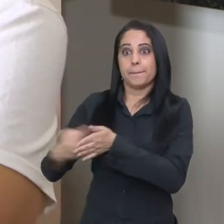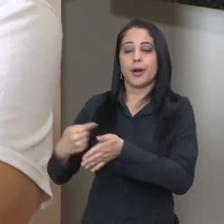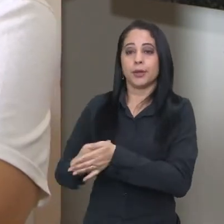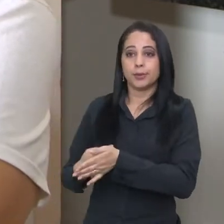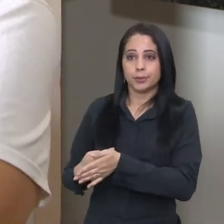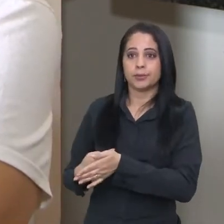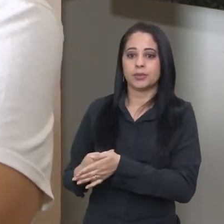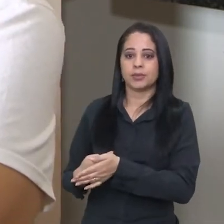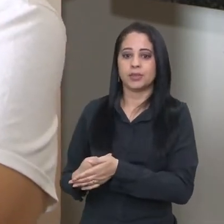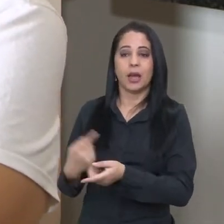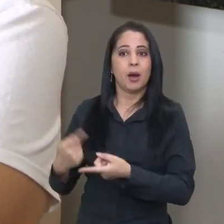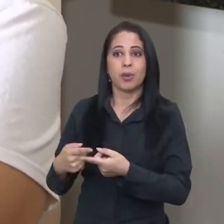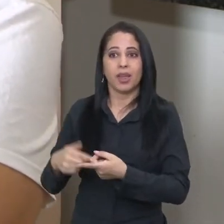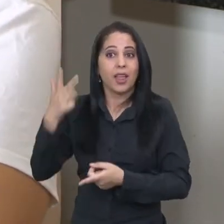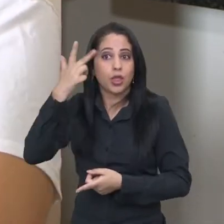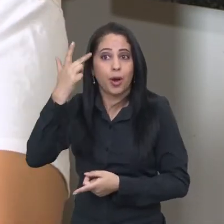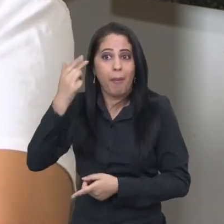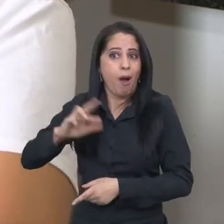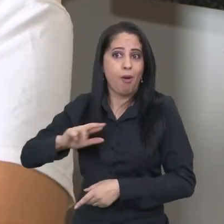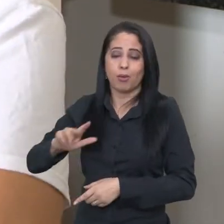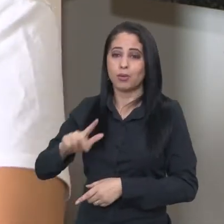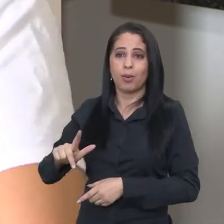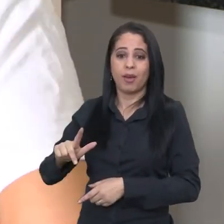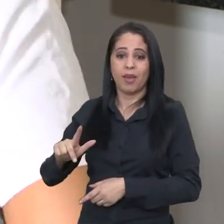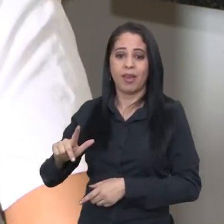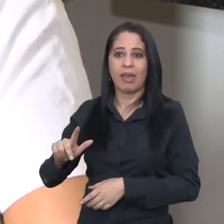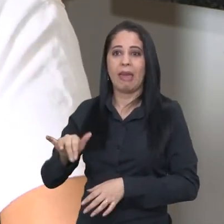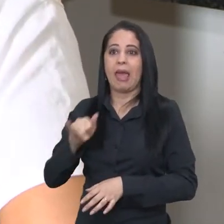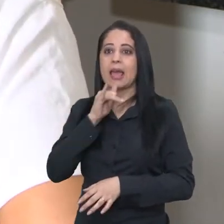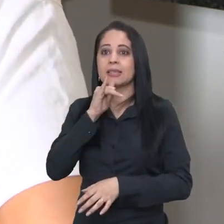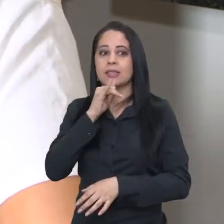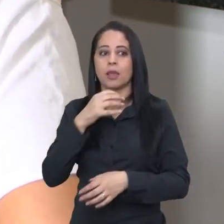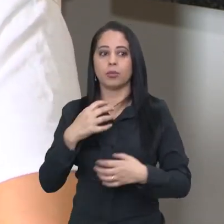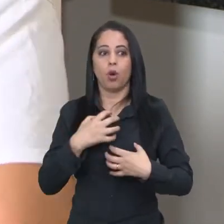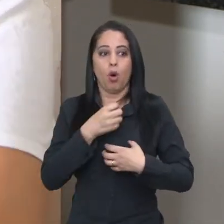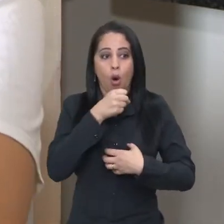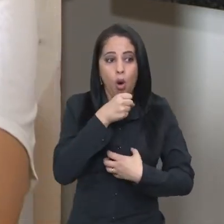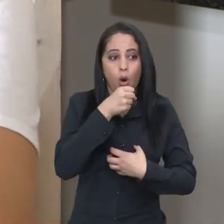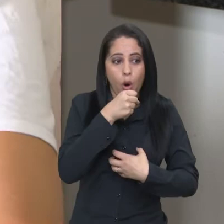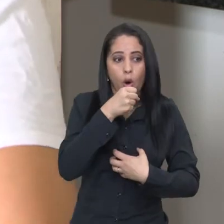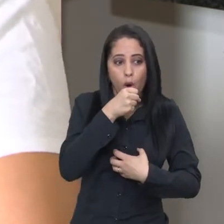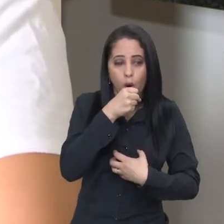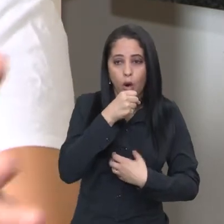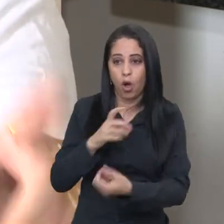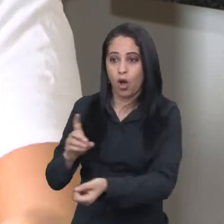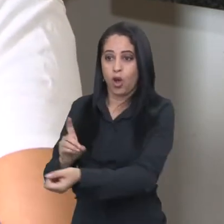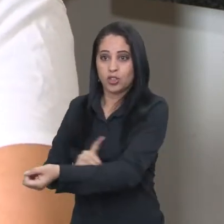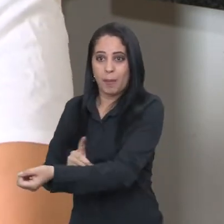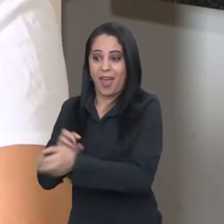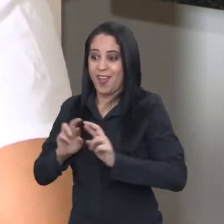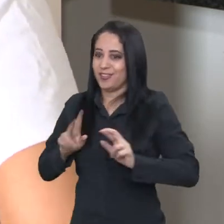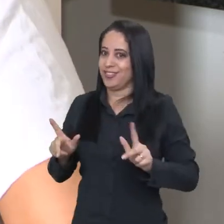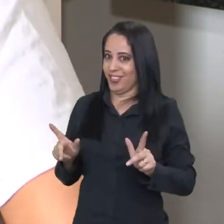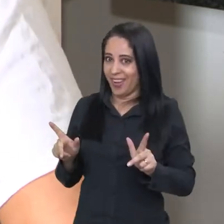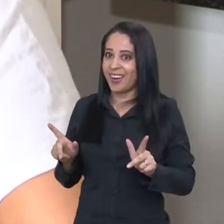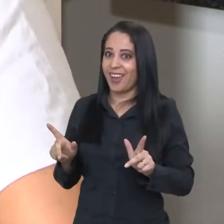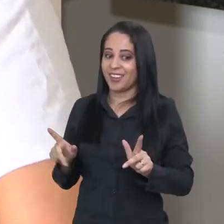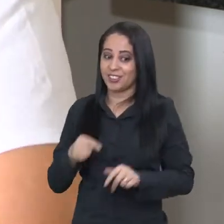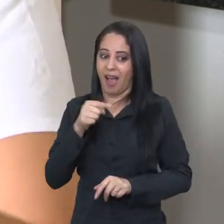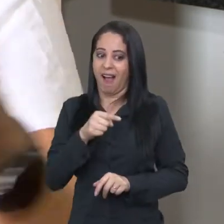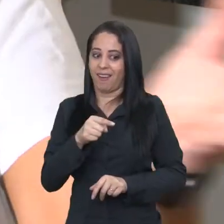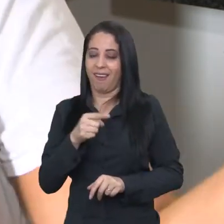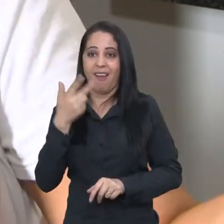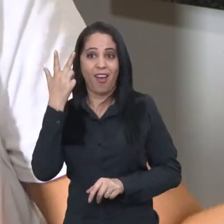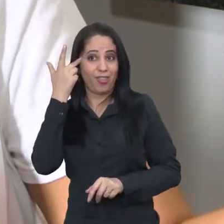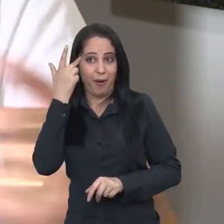me procurarem, né? Porque não é uma coisa comum. Meu filho tem bronquite, tem asma, meu filho tem diabetes. Então,